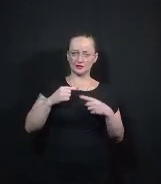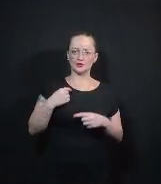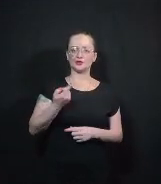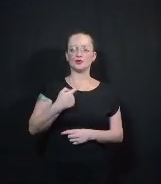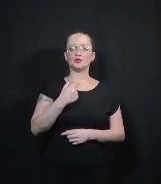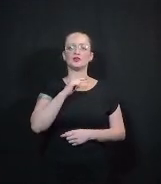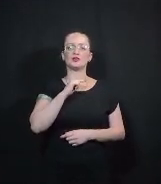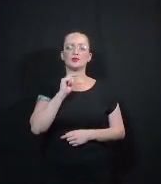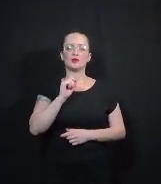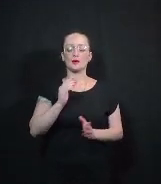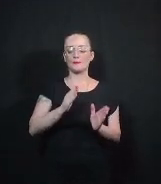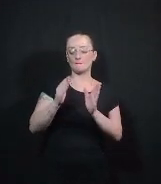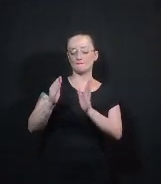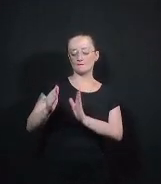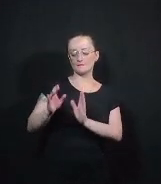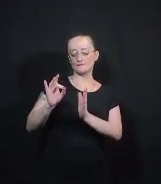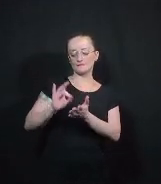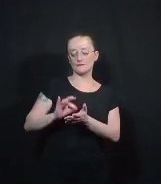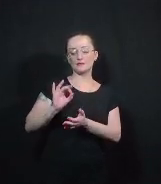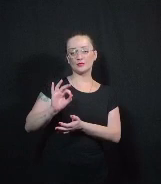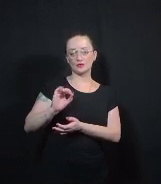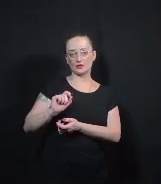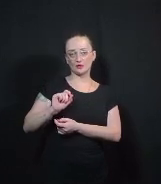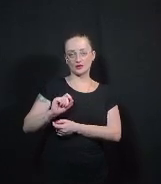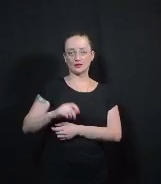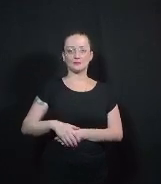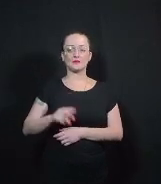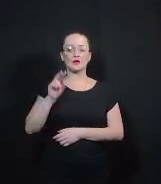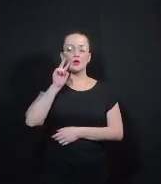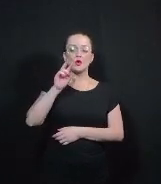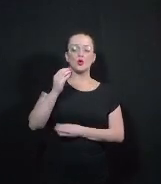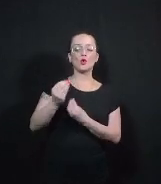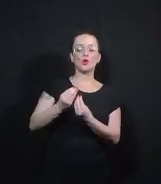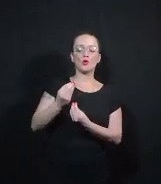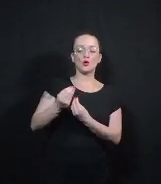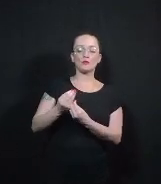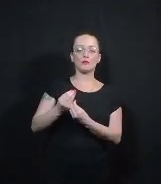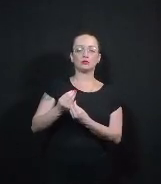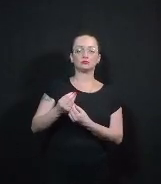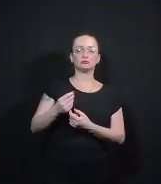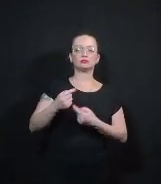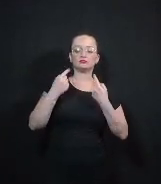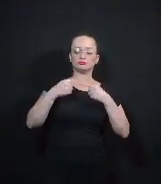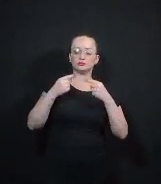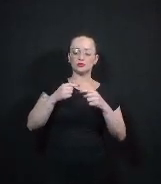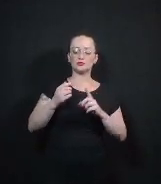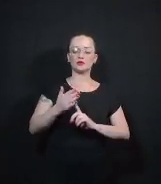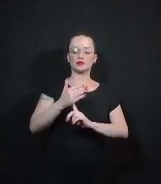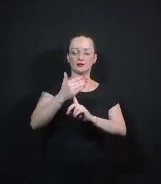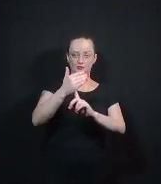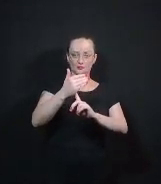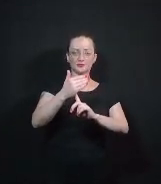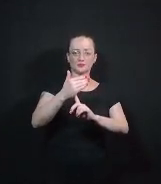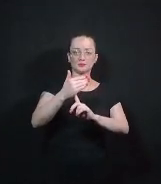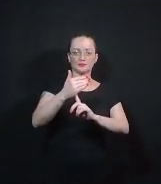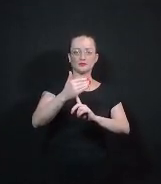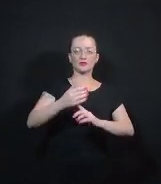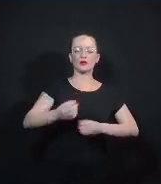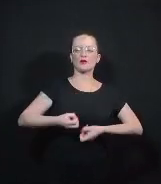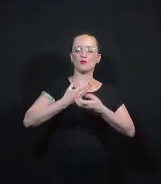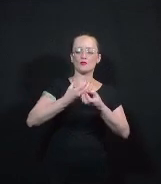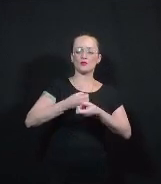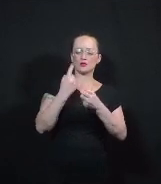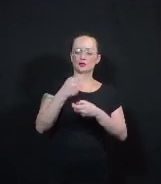um lado que é o lado, de fato, de como olhar criticamente para as tecnologias que influenciam os